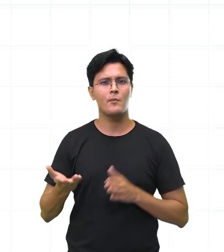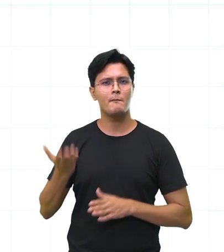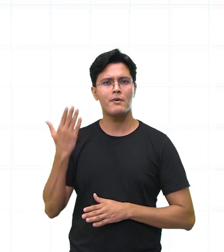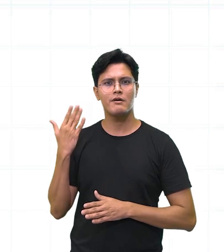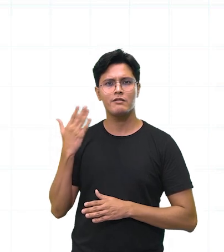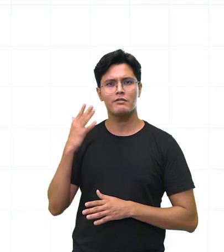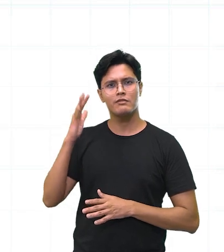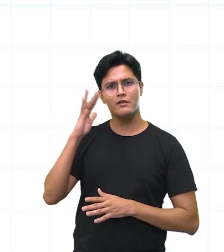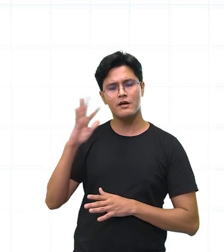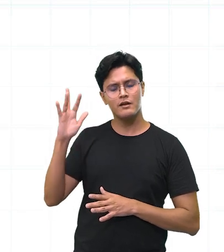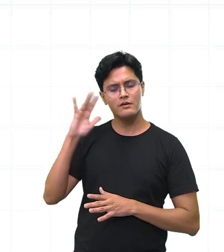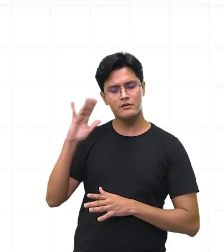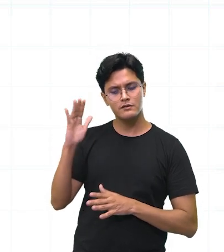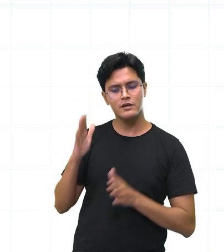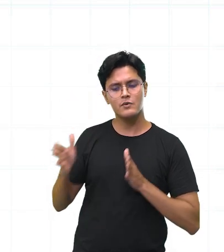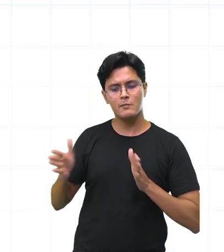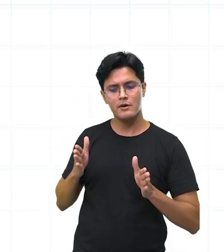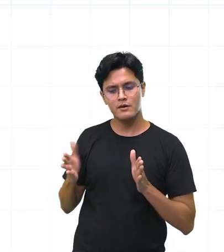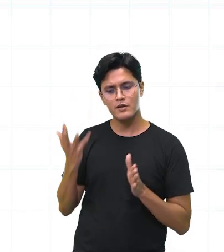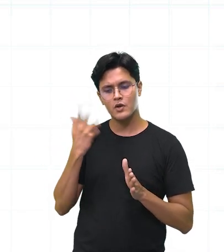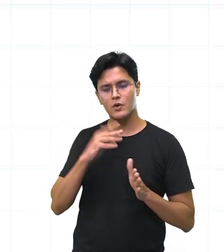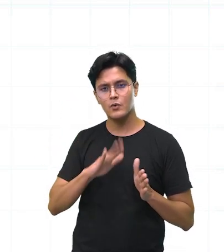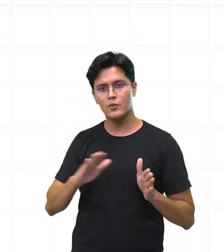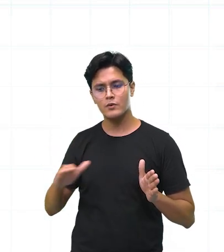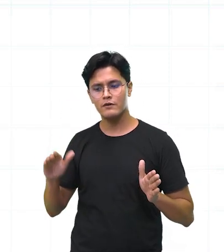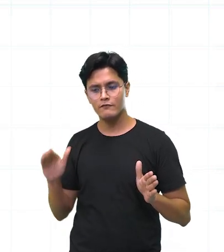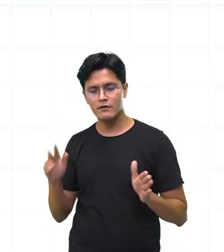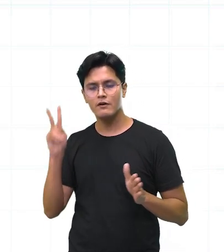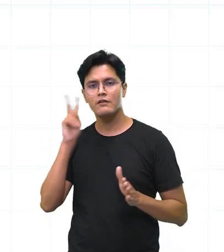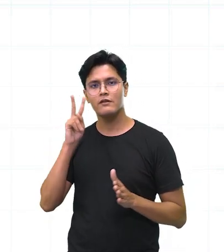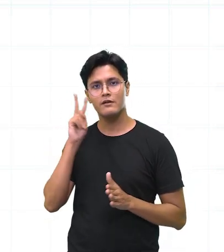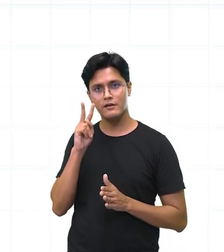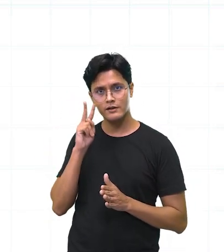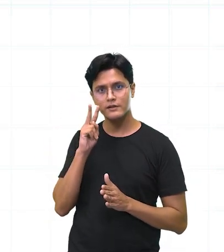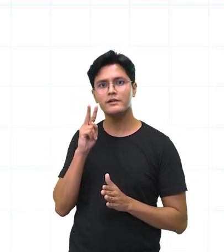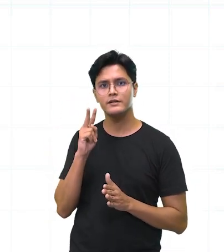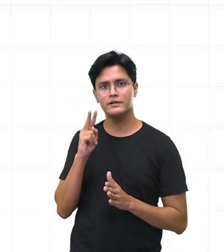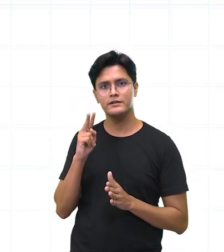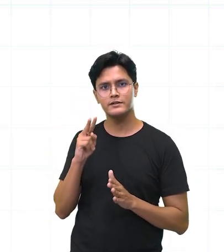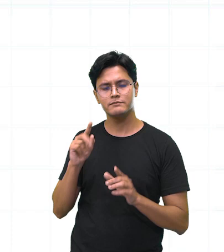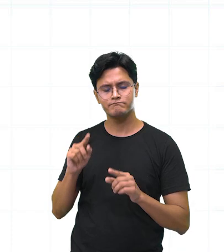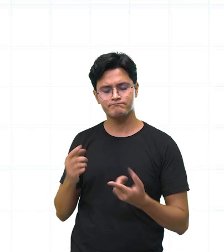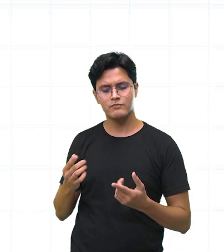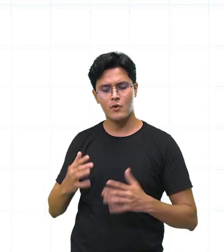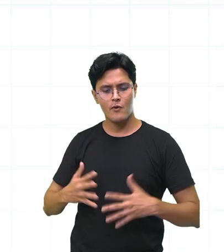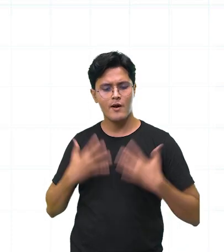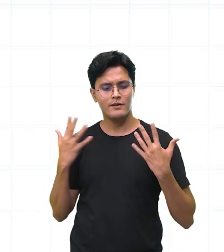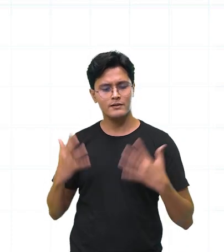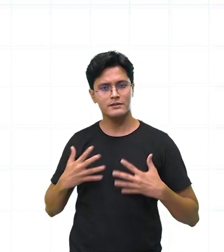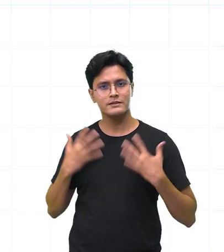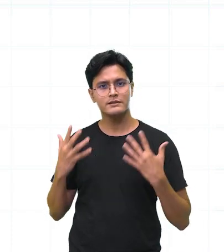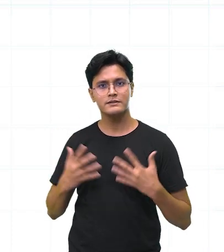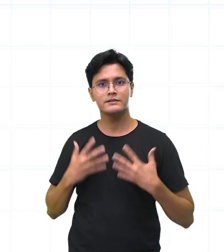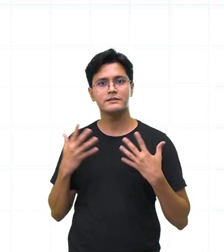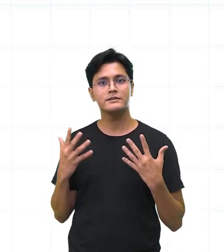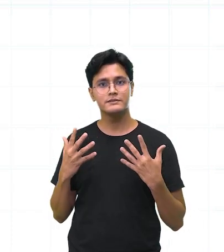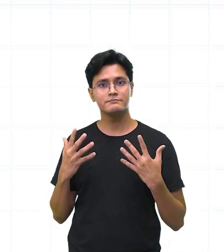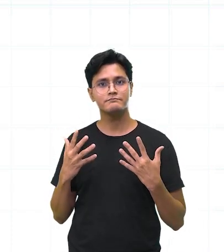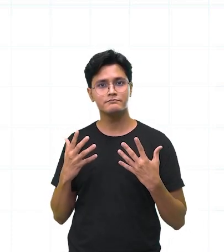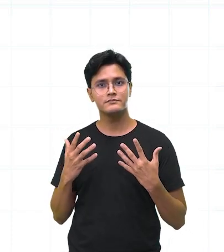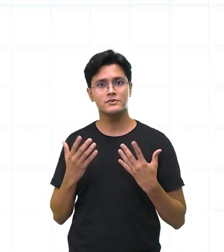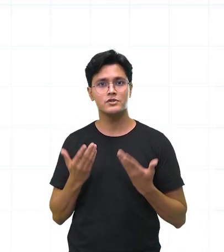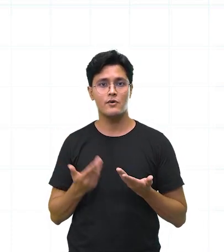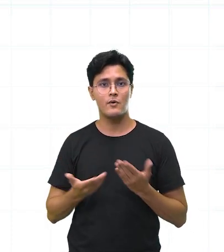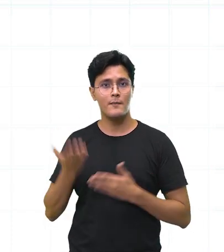que não tive me vem numa onda de alegria que não foi de ninguém. Se quem fui